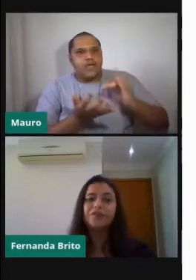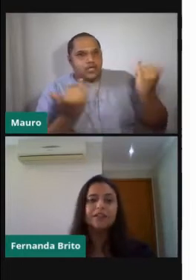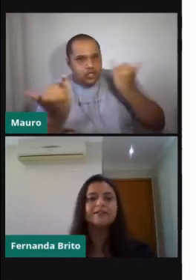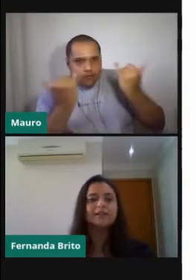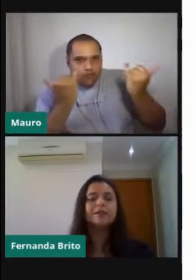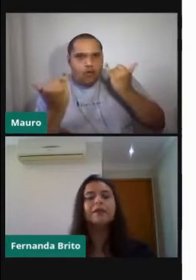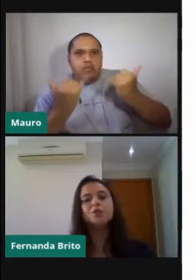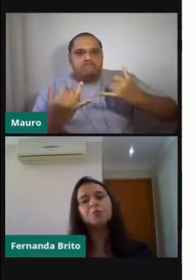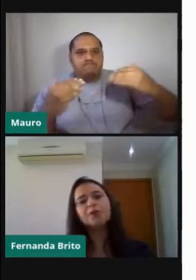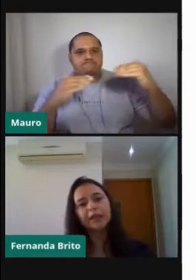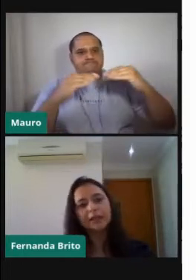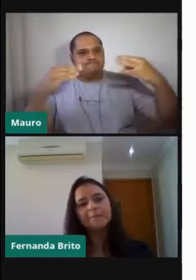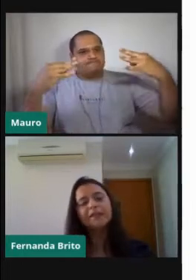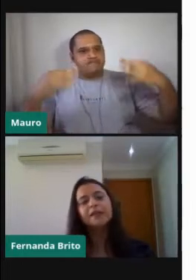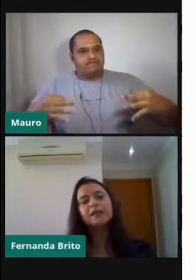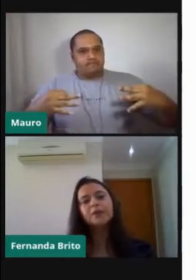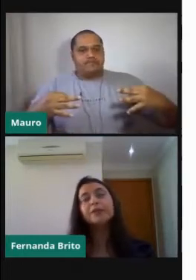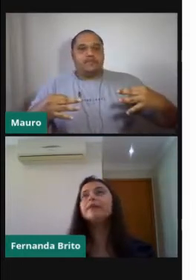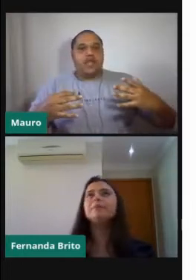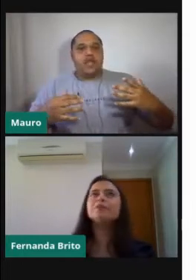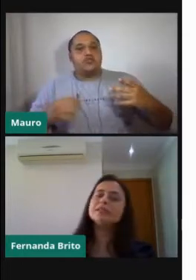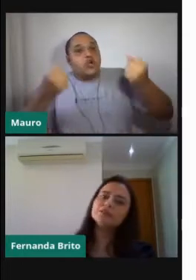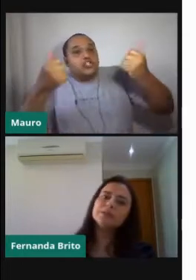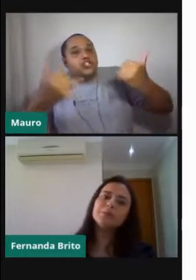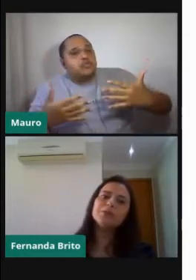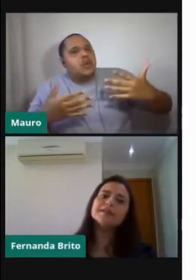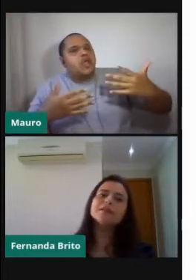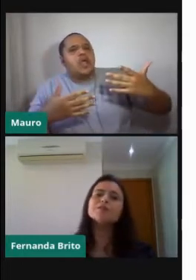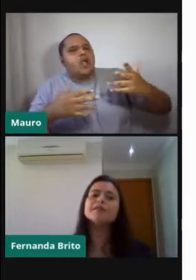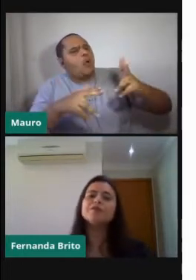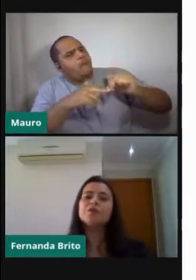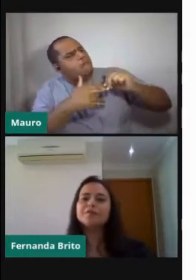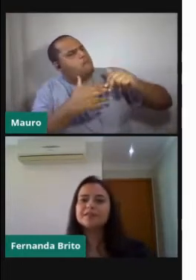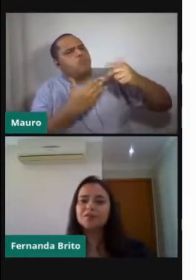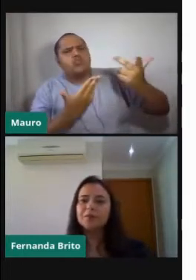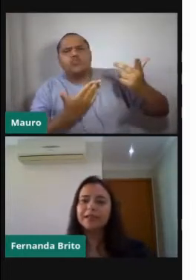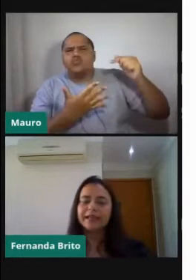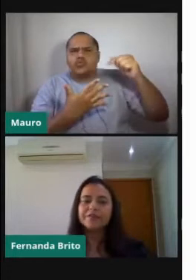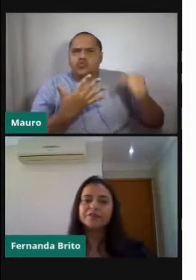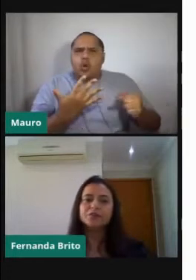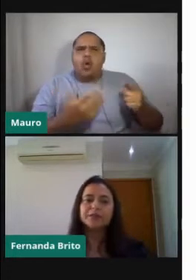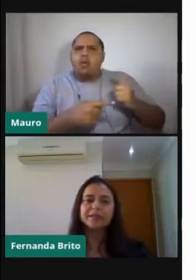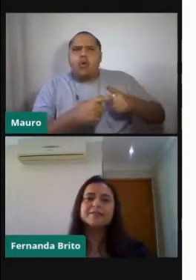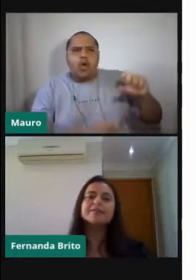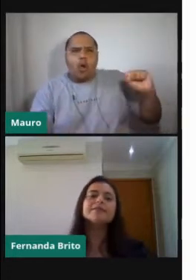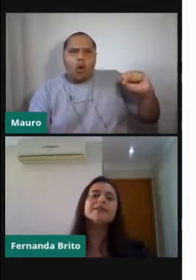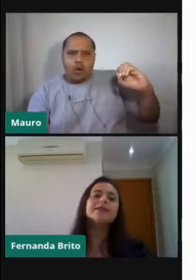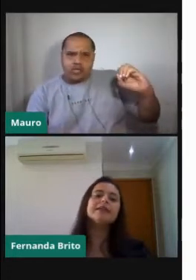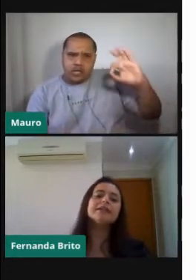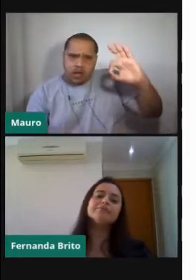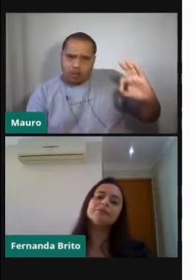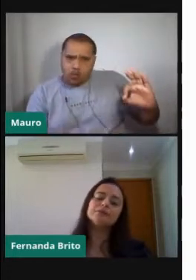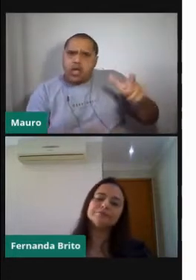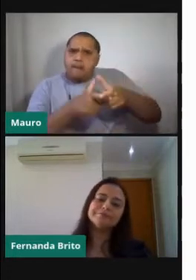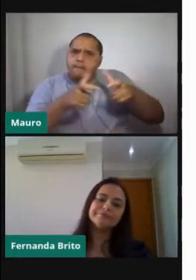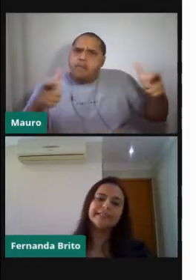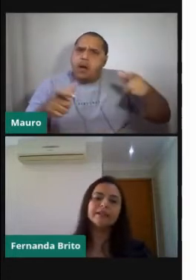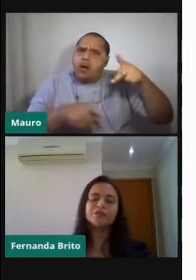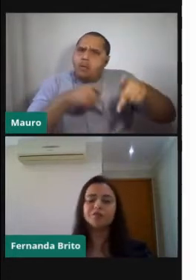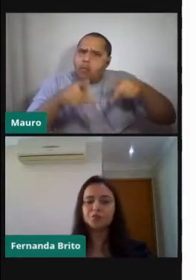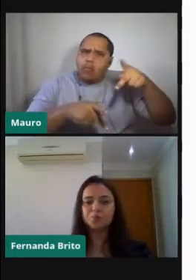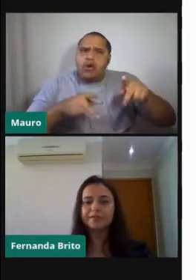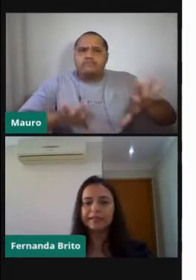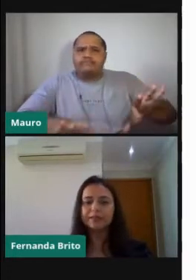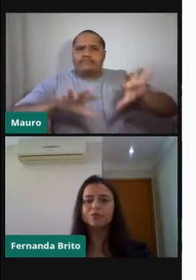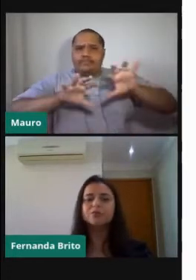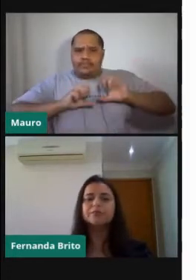delimitar, né, definir exatamente por que 80% da população desenvolve essa forma leve da doença e